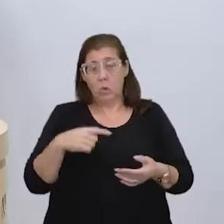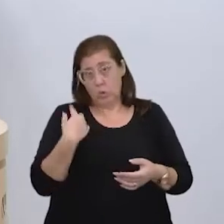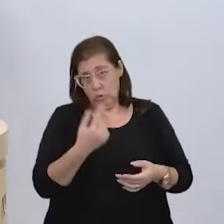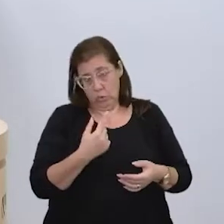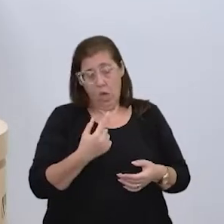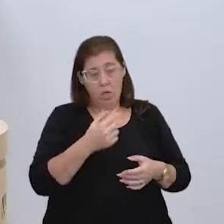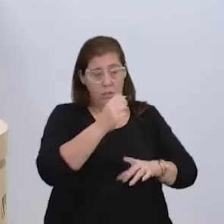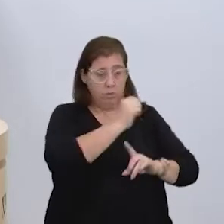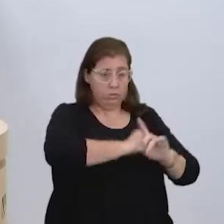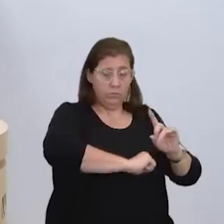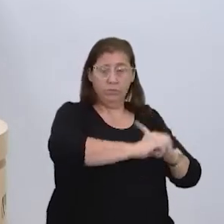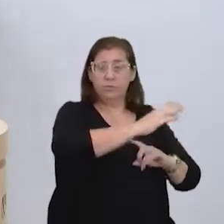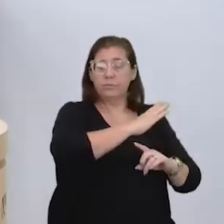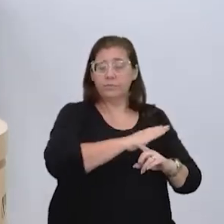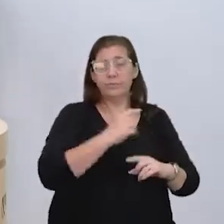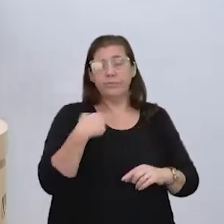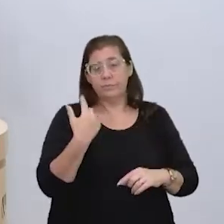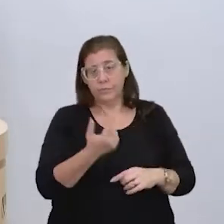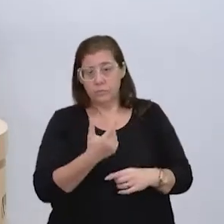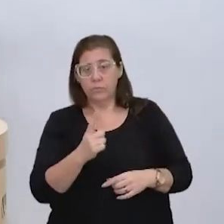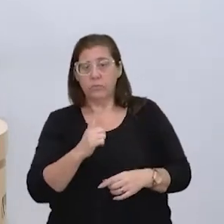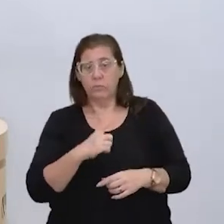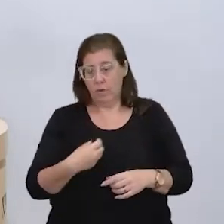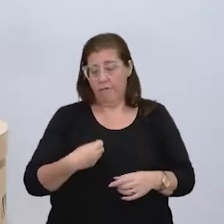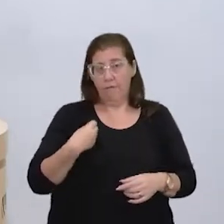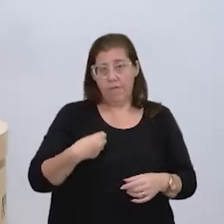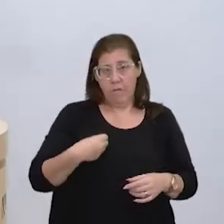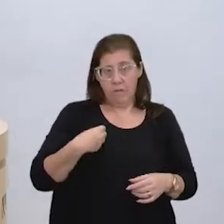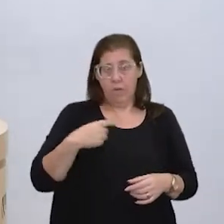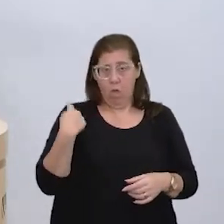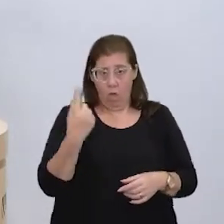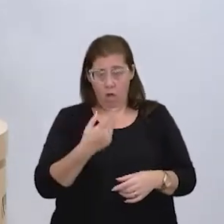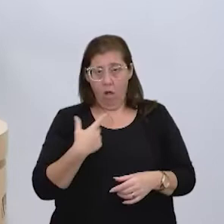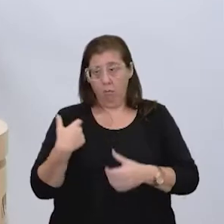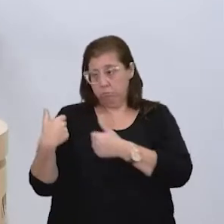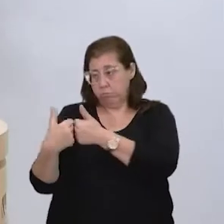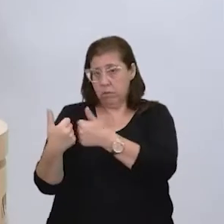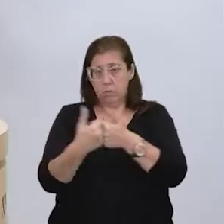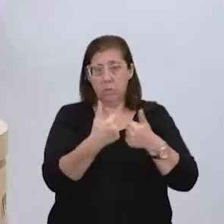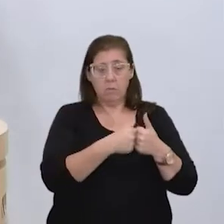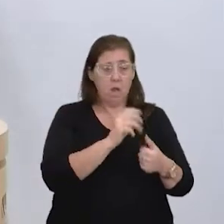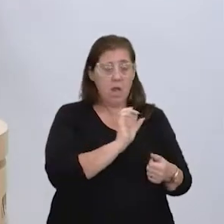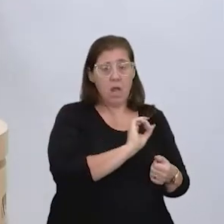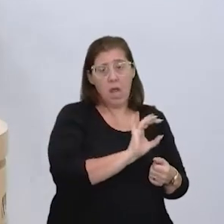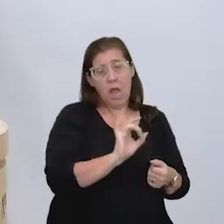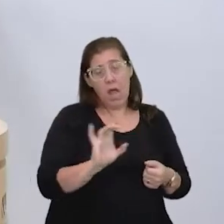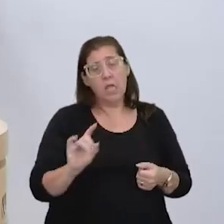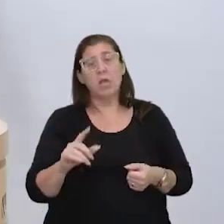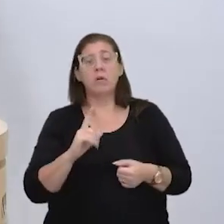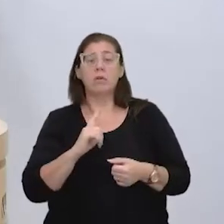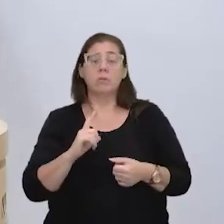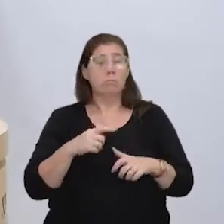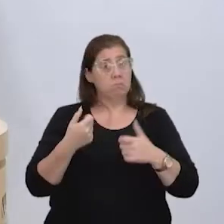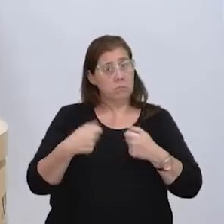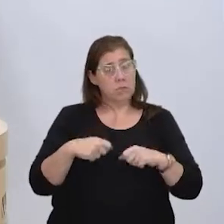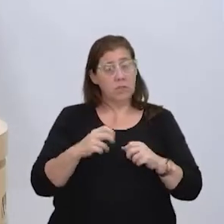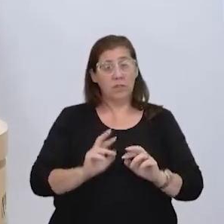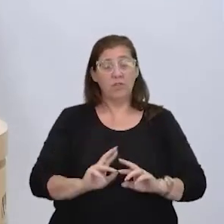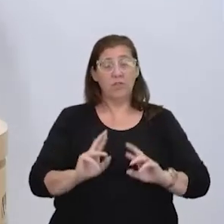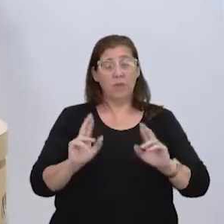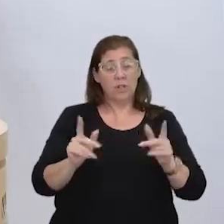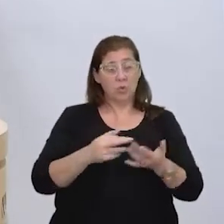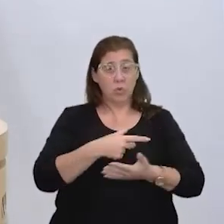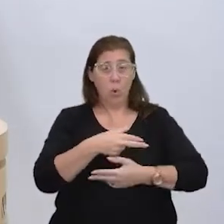somos socializados, como existe a nossa vida ao nosso redor, cada um de nós, o mercado vai gerar necessidades